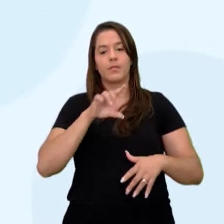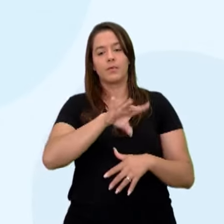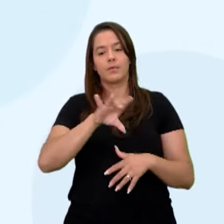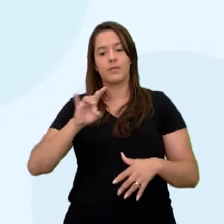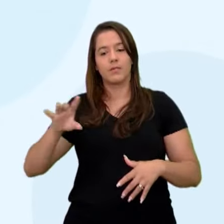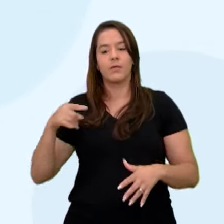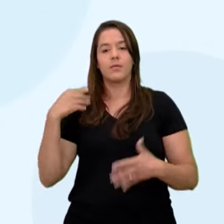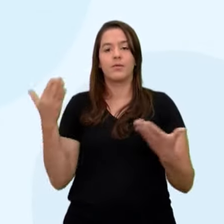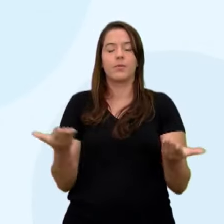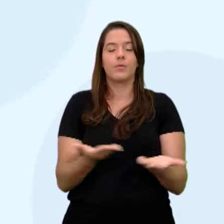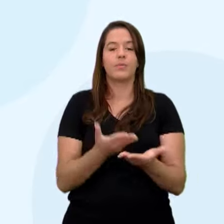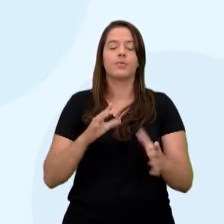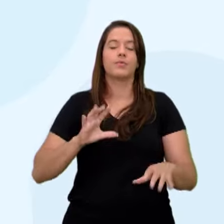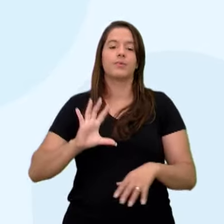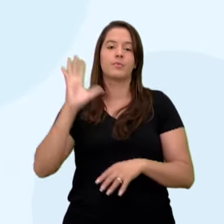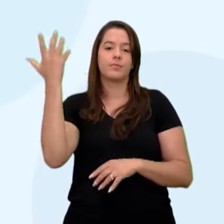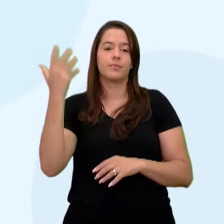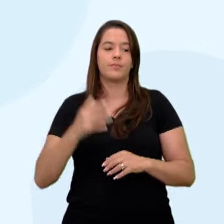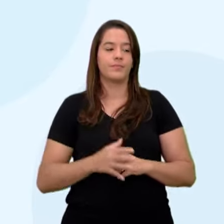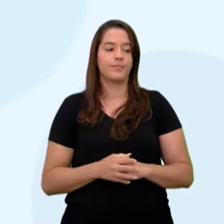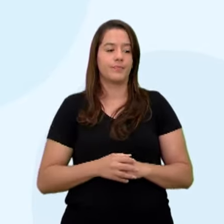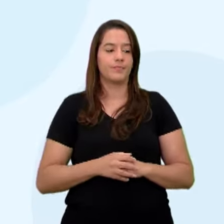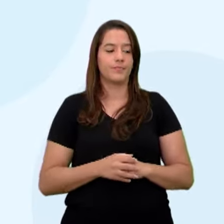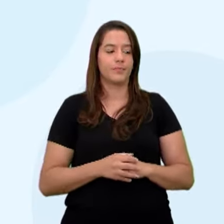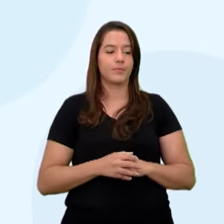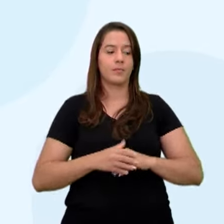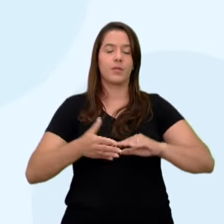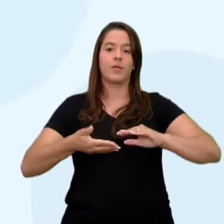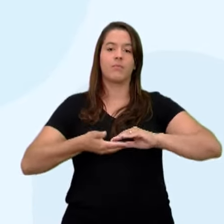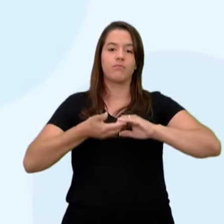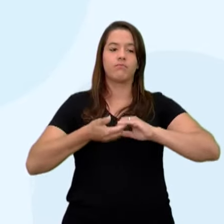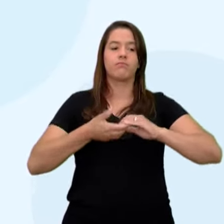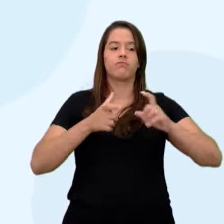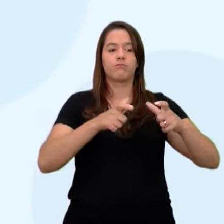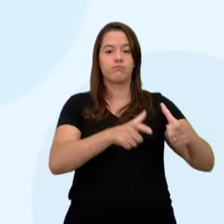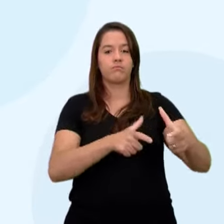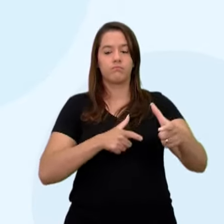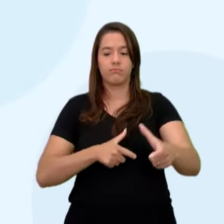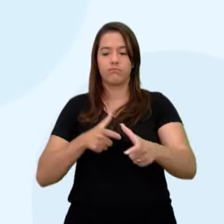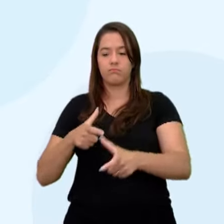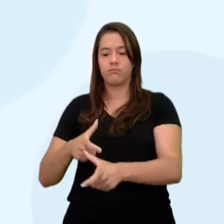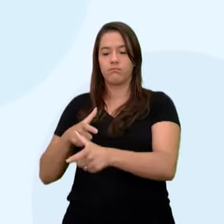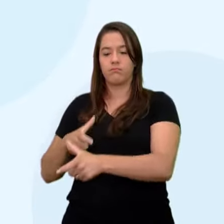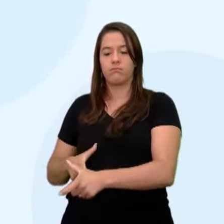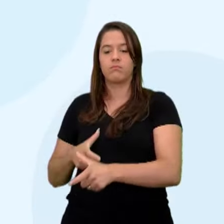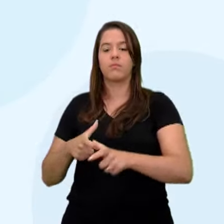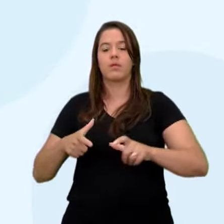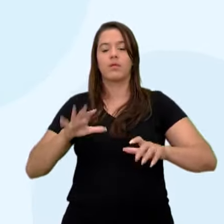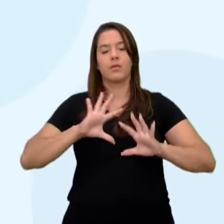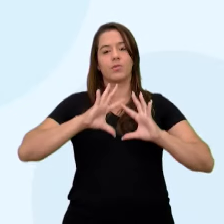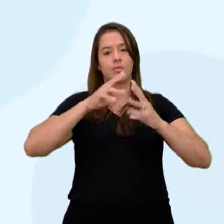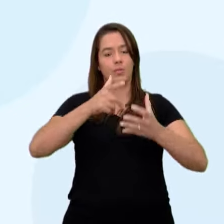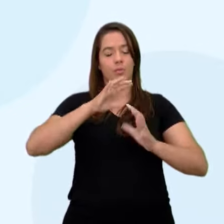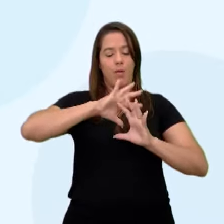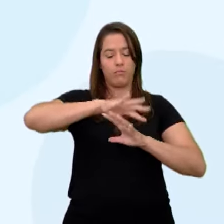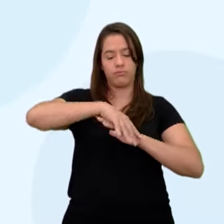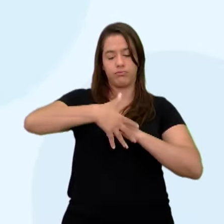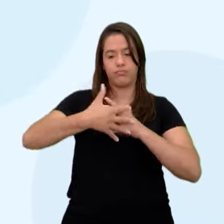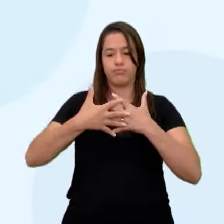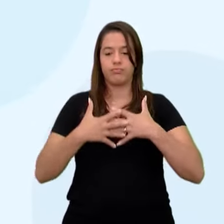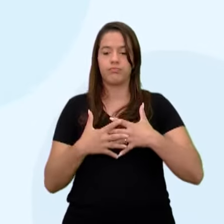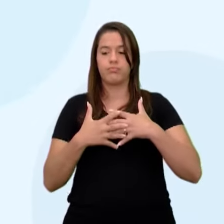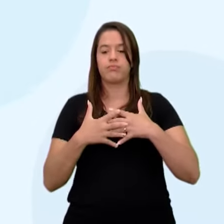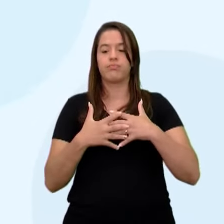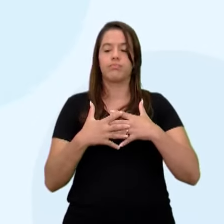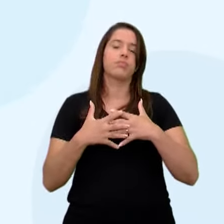chegaram à atual posição. As placas tectônicas são grandes blocos que formam a crosta terrestre e flutuam sobre